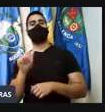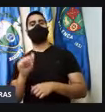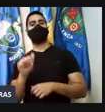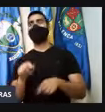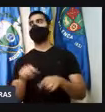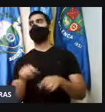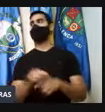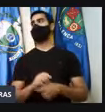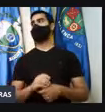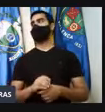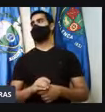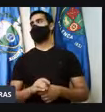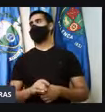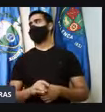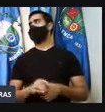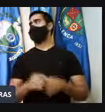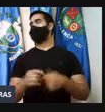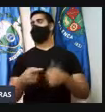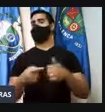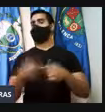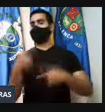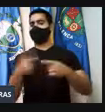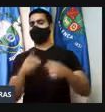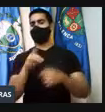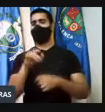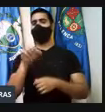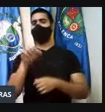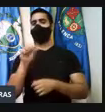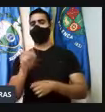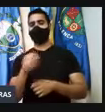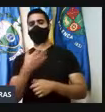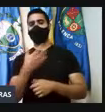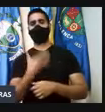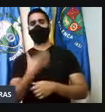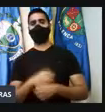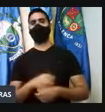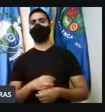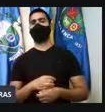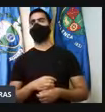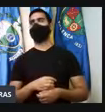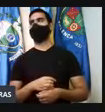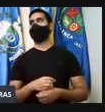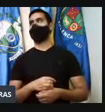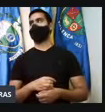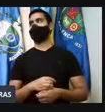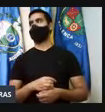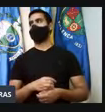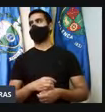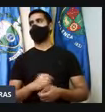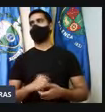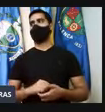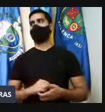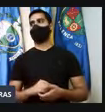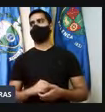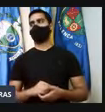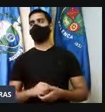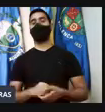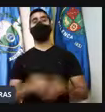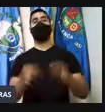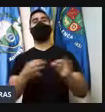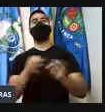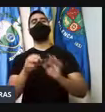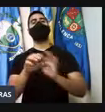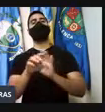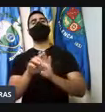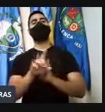outras providências. Discussão única e votação para o dia 8/12. Parecer da Comissão de Constituição, Justiça e Redação, projeto de